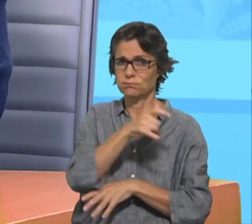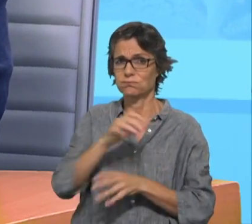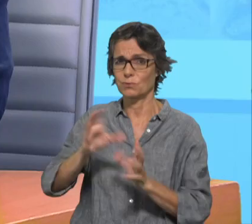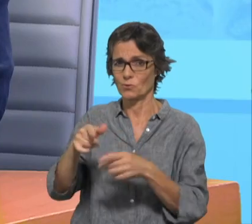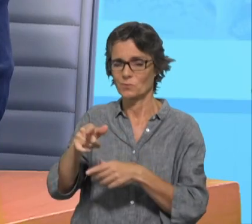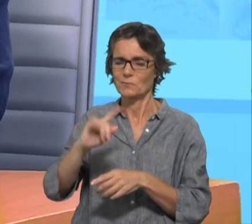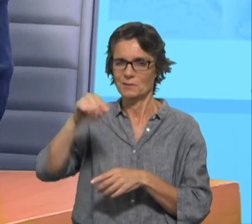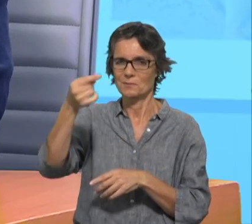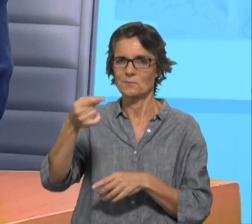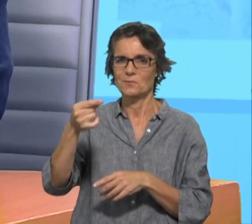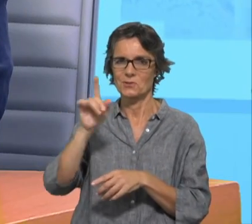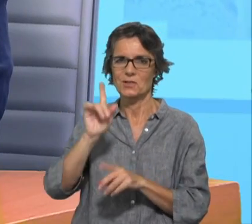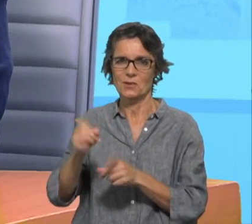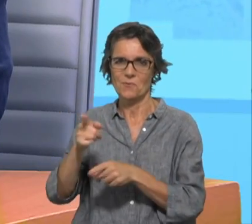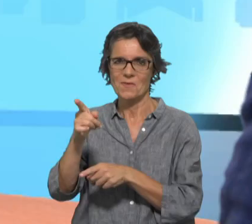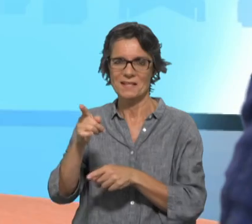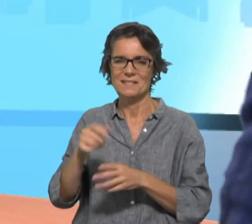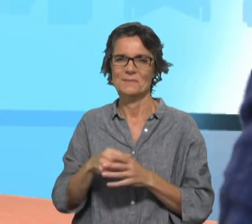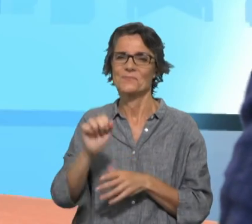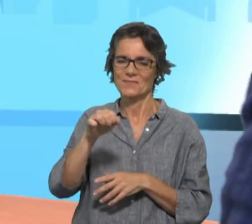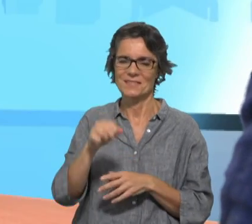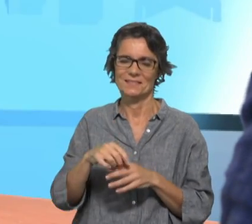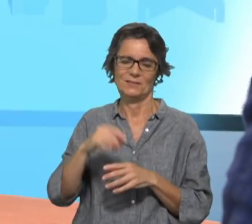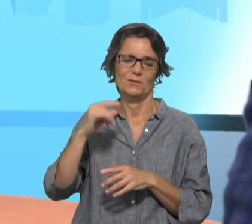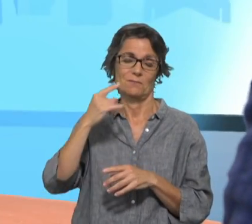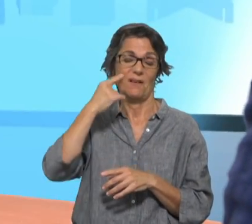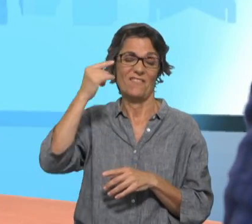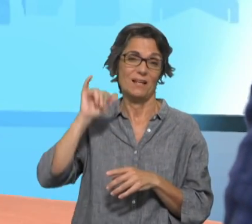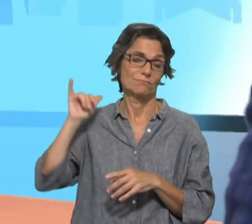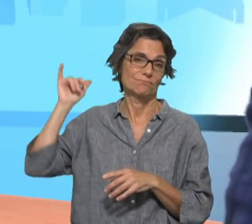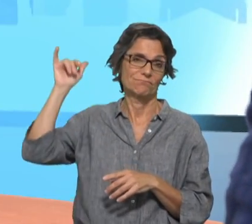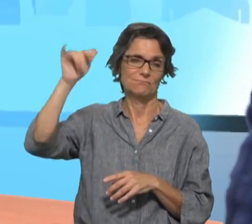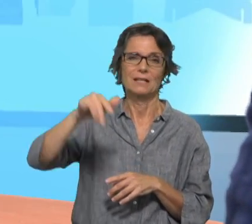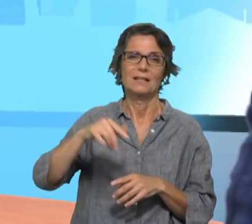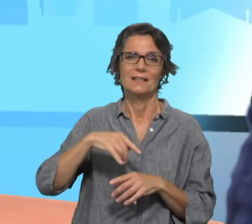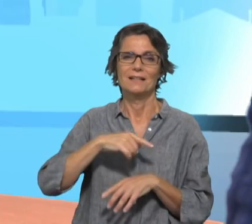depois, não é? Exato. É preciso lá chegar, ainda uma viagem longa até ao Equador.